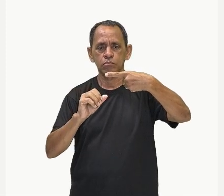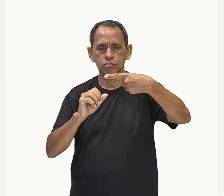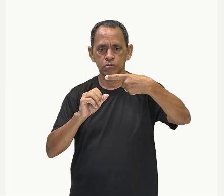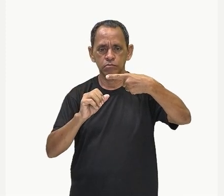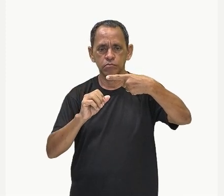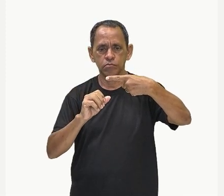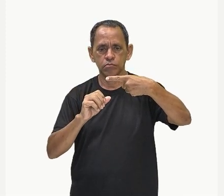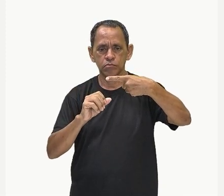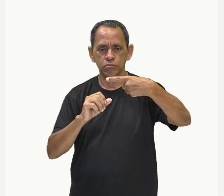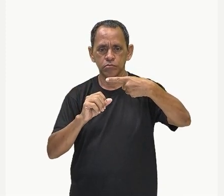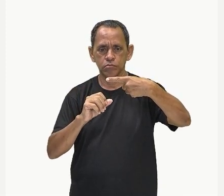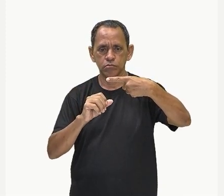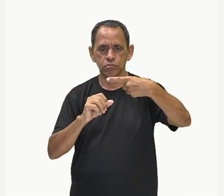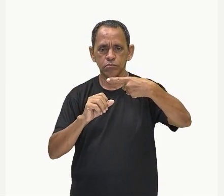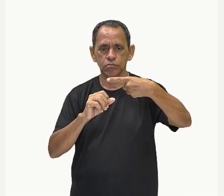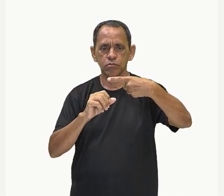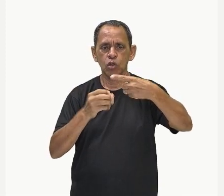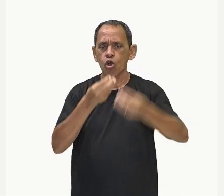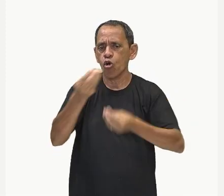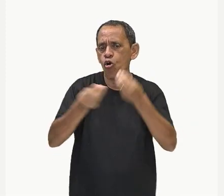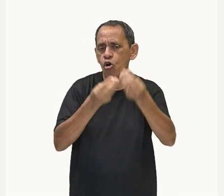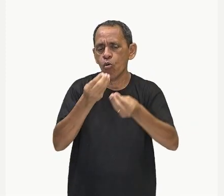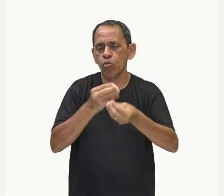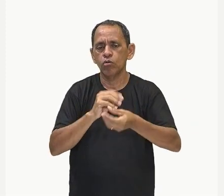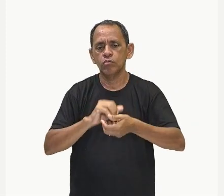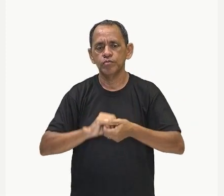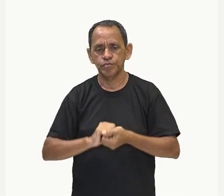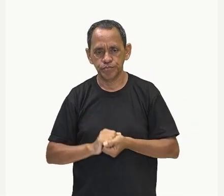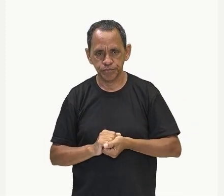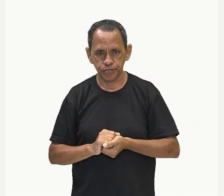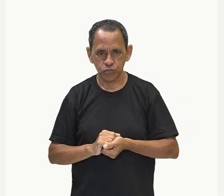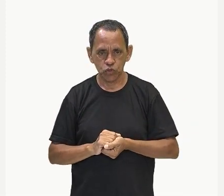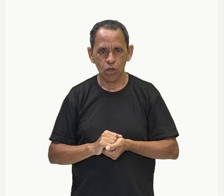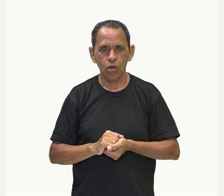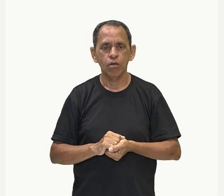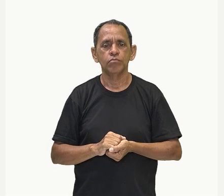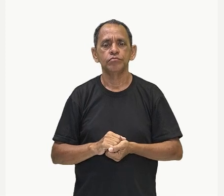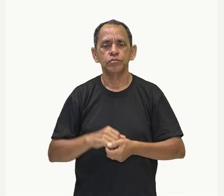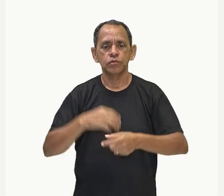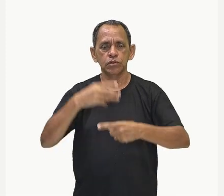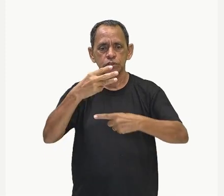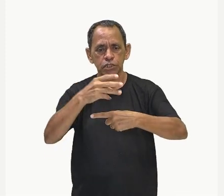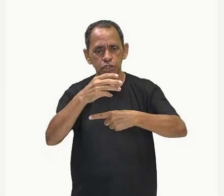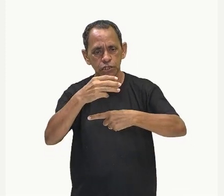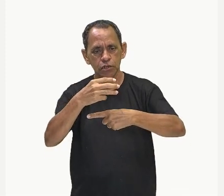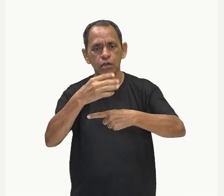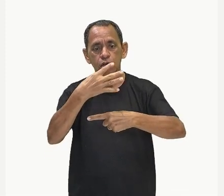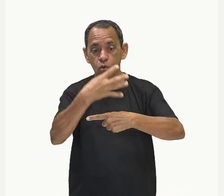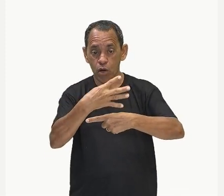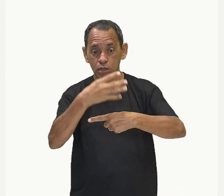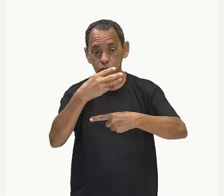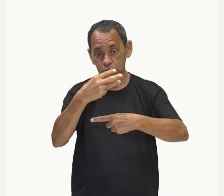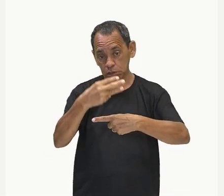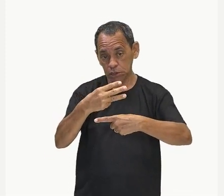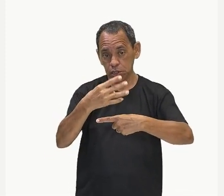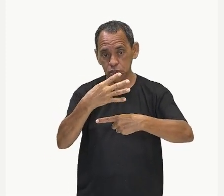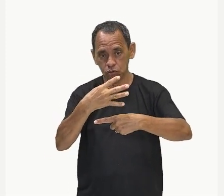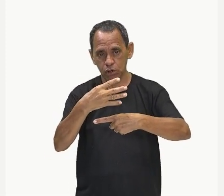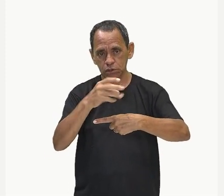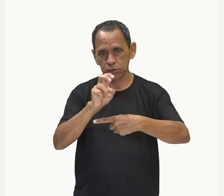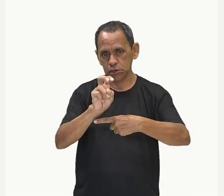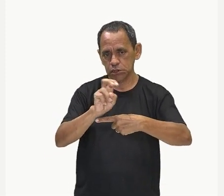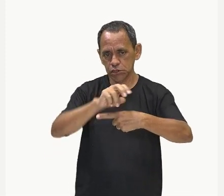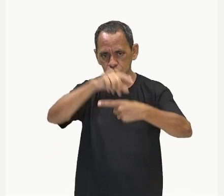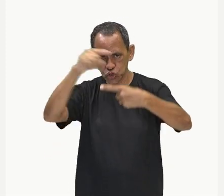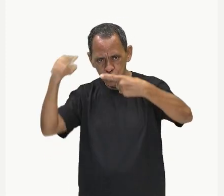4.345. É o meu numerador e eu já coloco 1 no meu denominador.